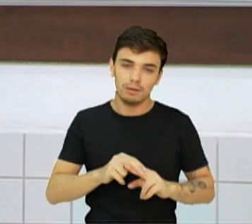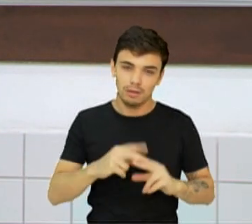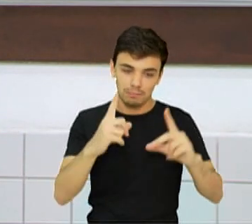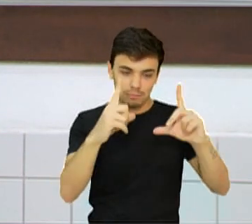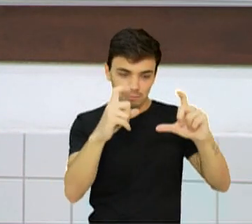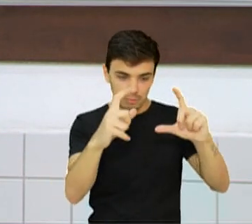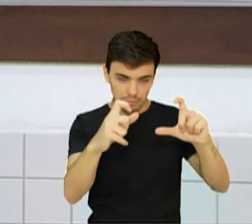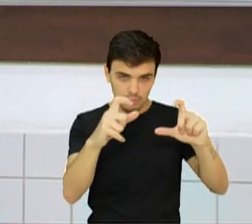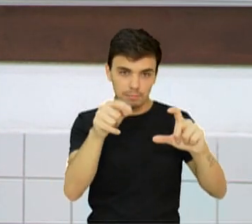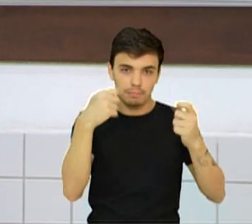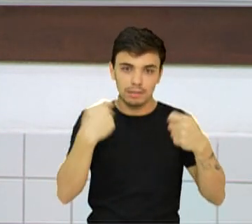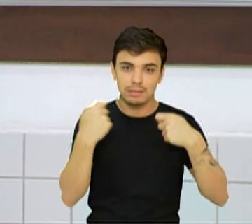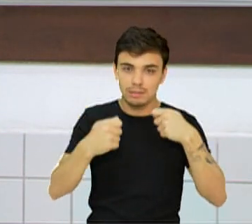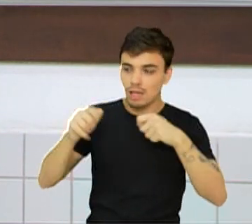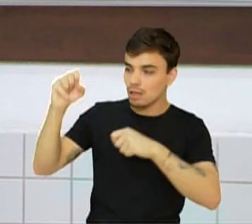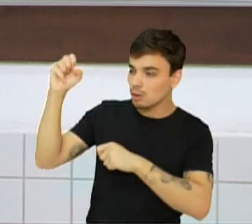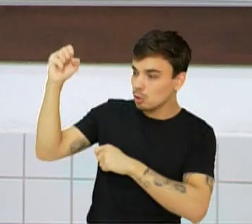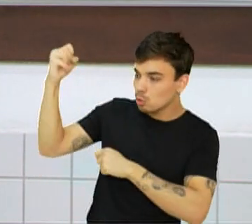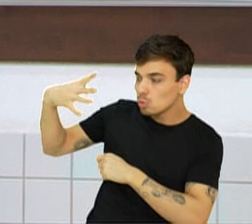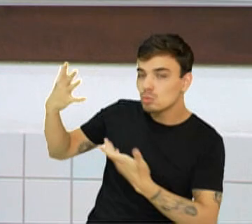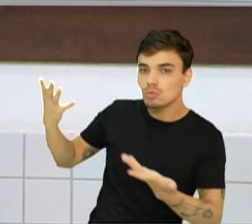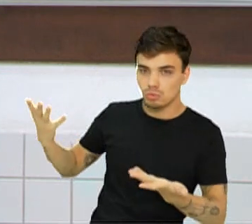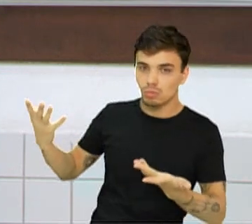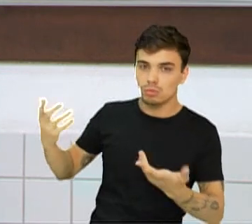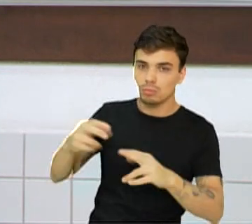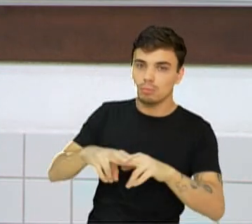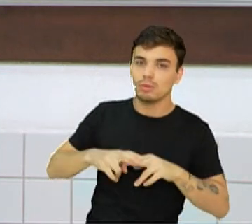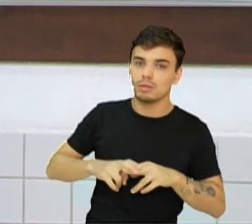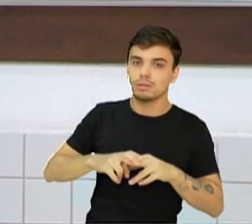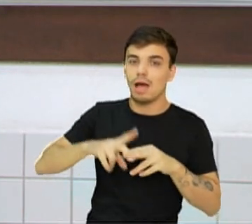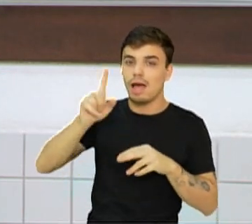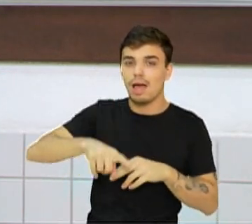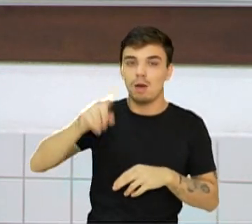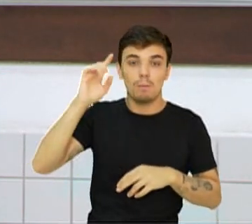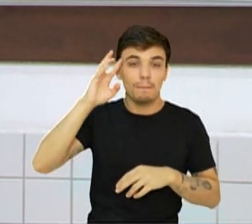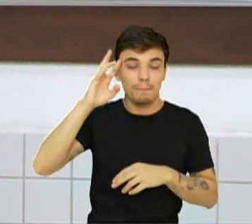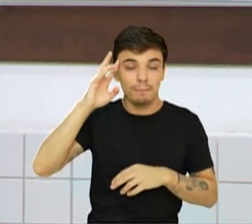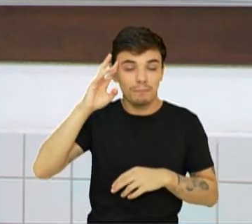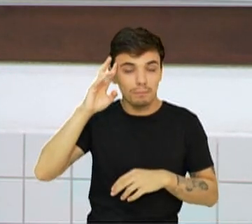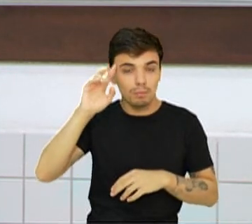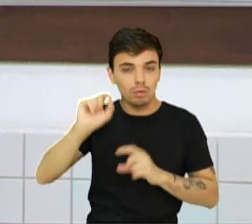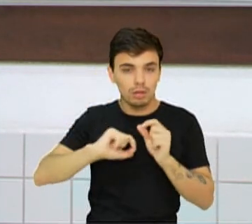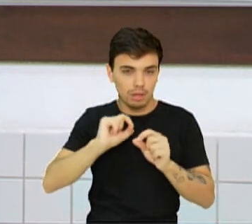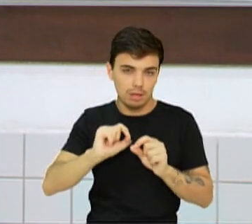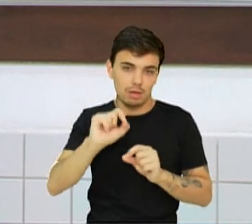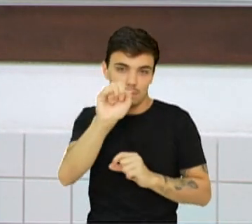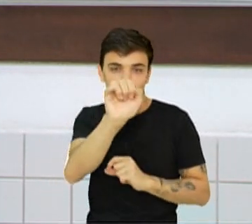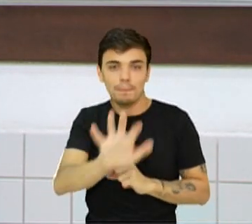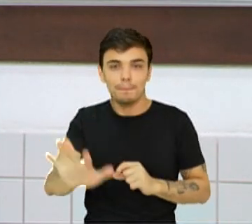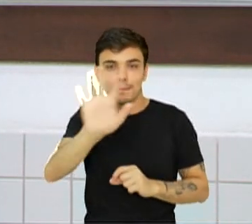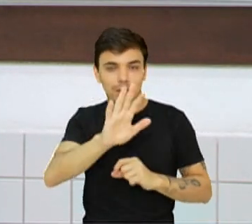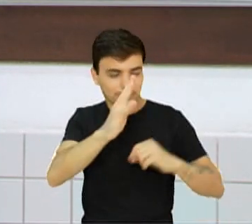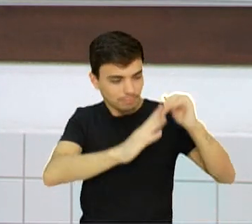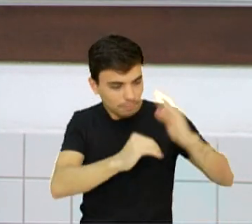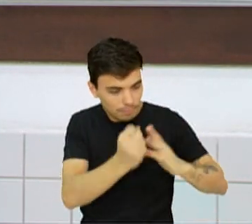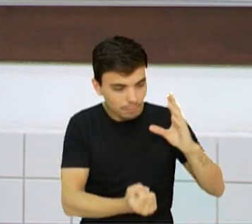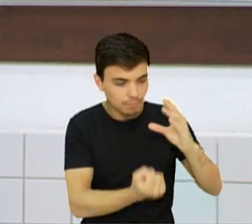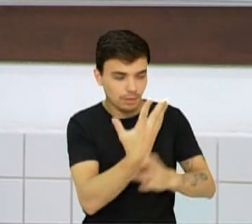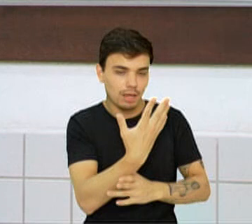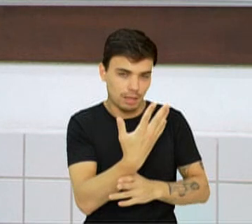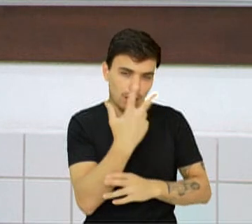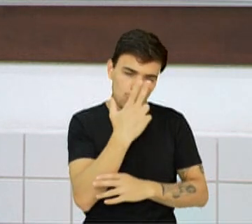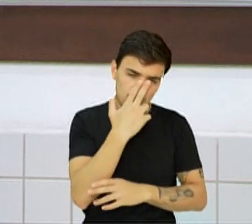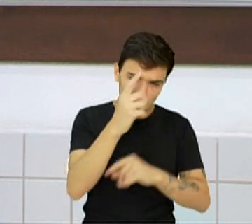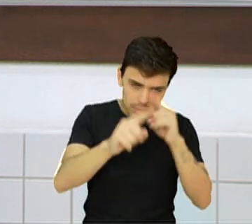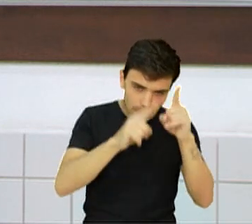você usa luz. Então, na verdade, é uma imagem construída que nos dá a ideia de uma fotografia. Mas